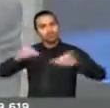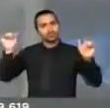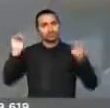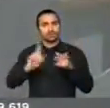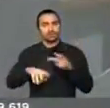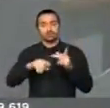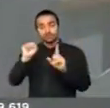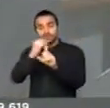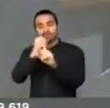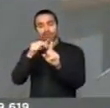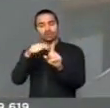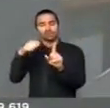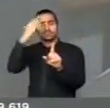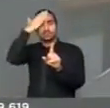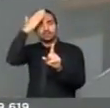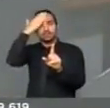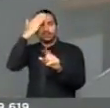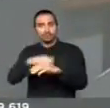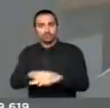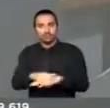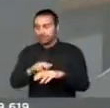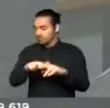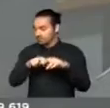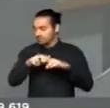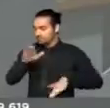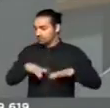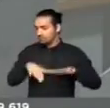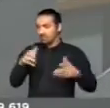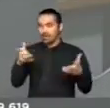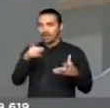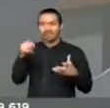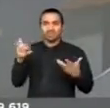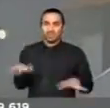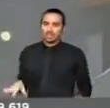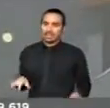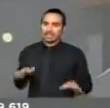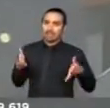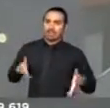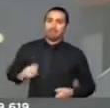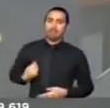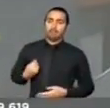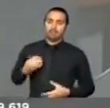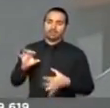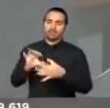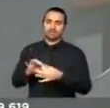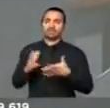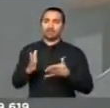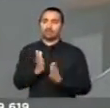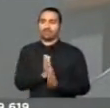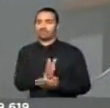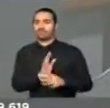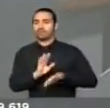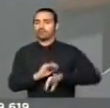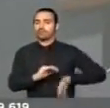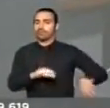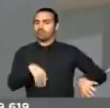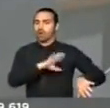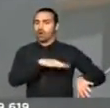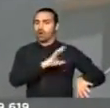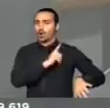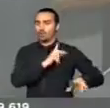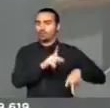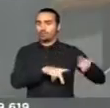sociedade. Por isso, talvez agora que não queiram democracia participativa, querem afastar uma parcela da população, que é um erro. Isso é